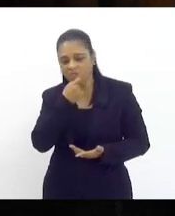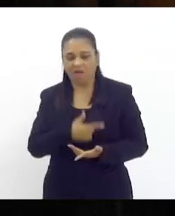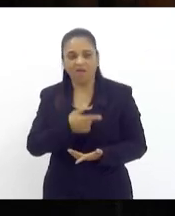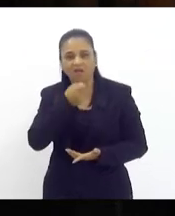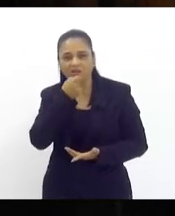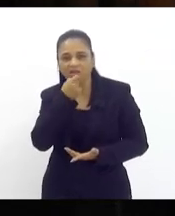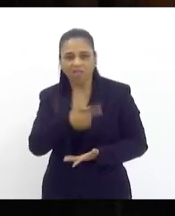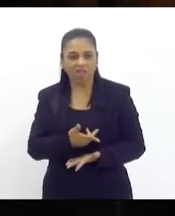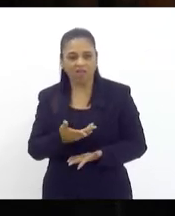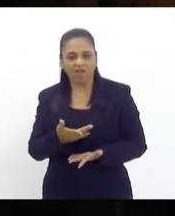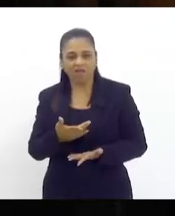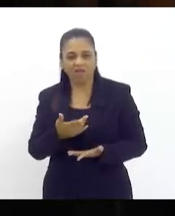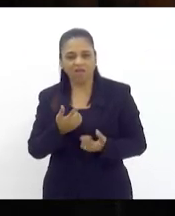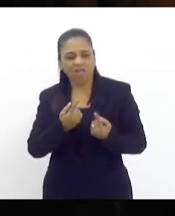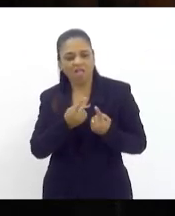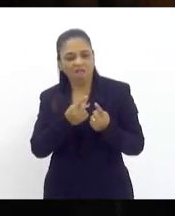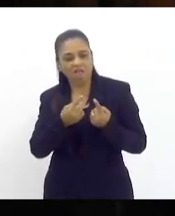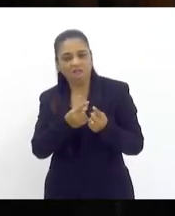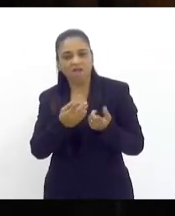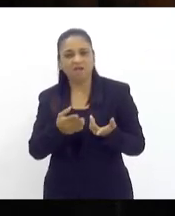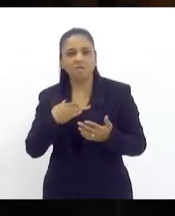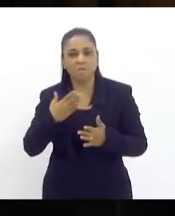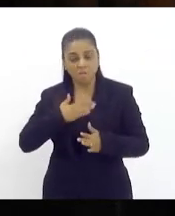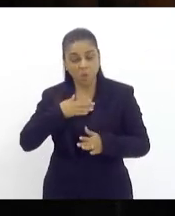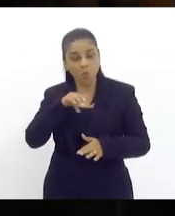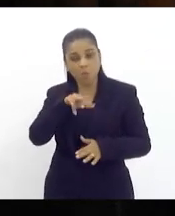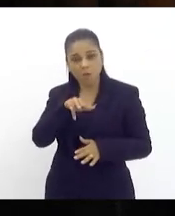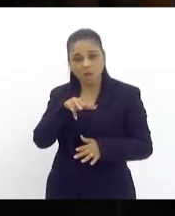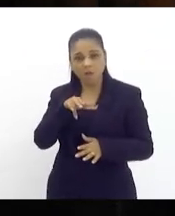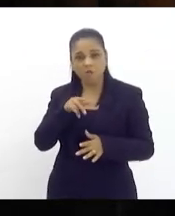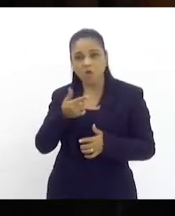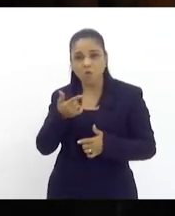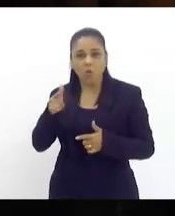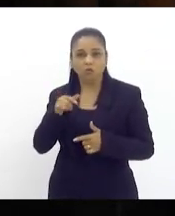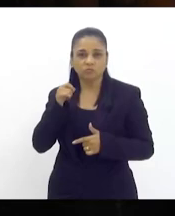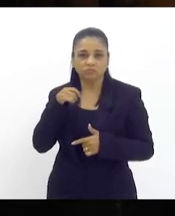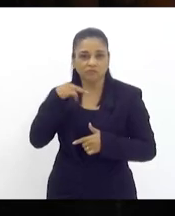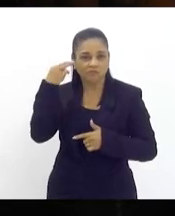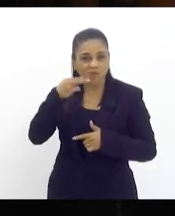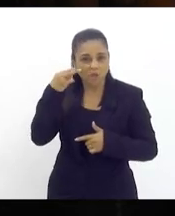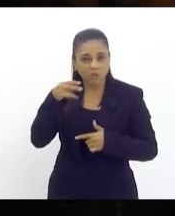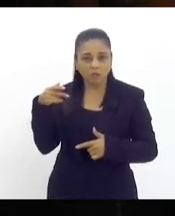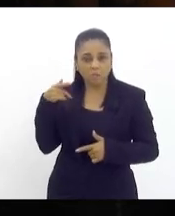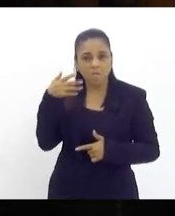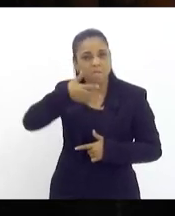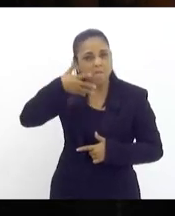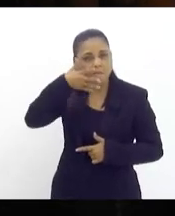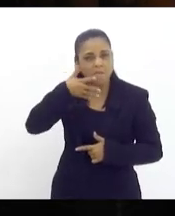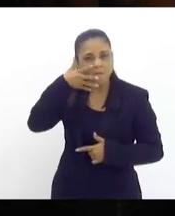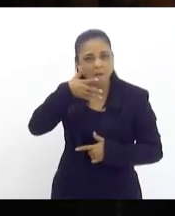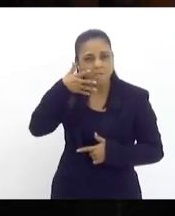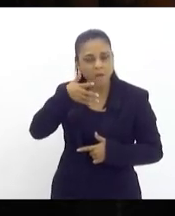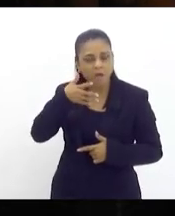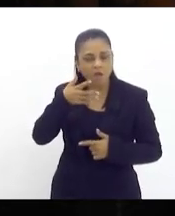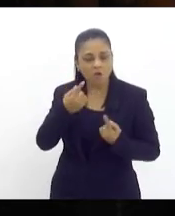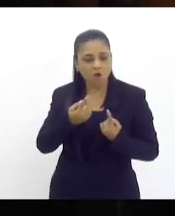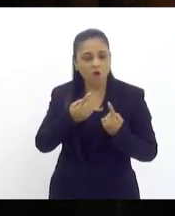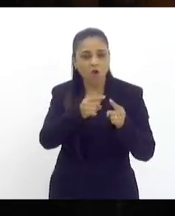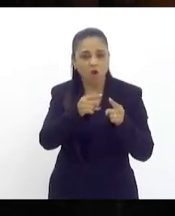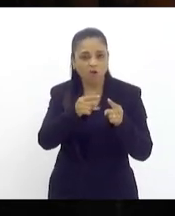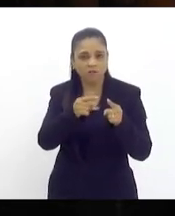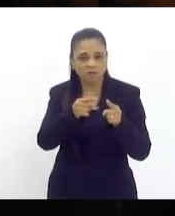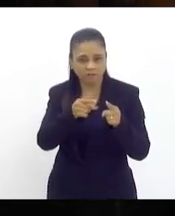enquanto o meu irmão eu tive vereadores sustentava um discurso contra essa aberração essa covardia com os guardas municipais